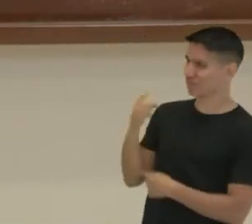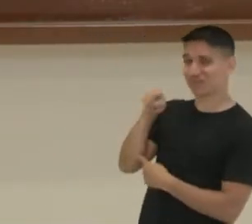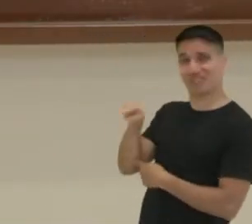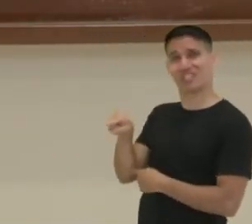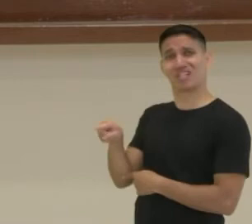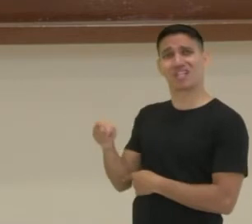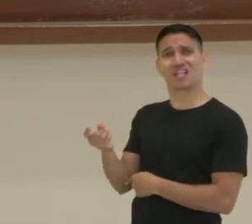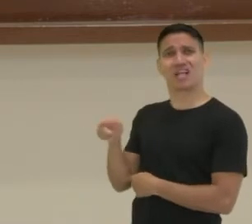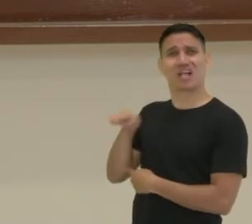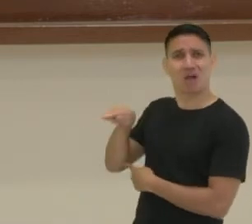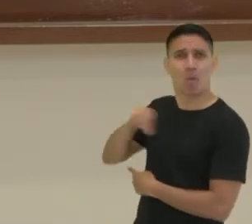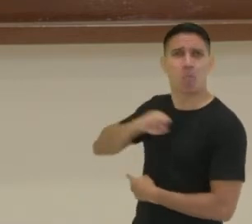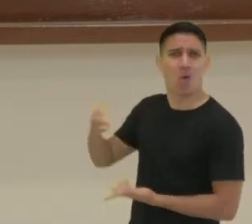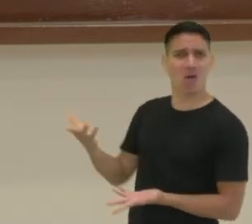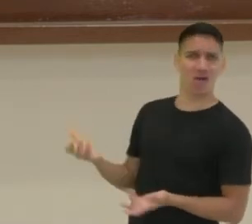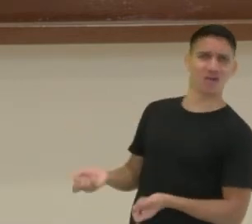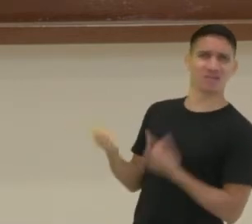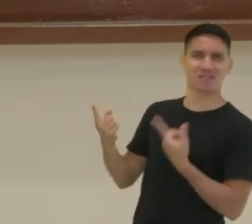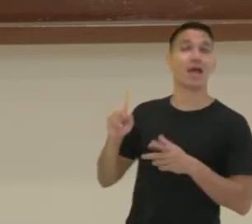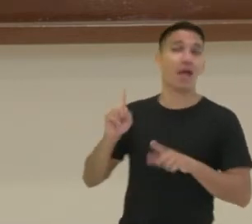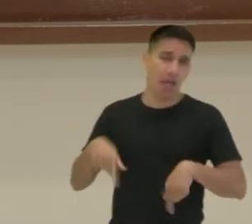com um povo que é tão diferente. Tá?